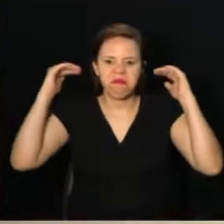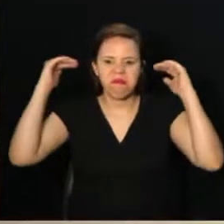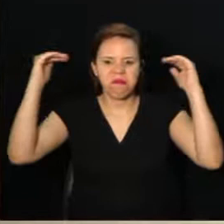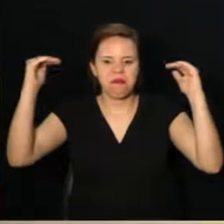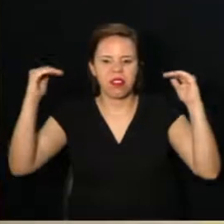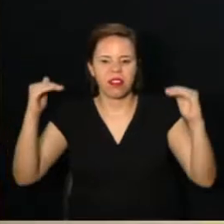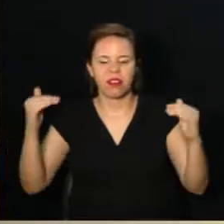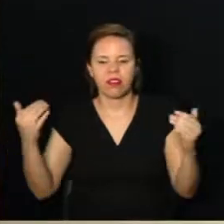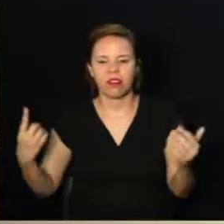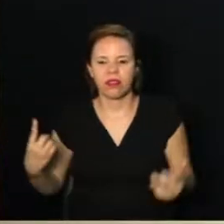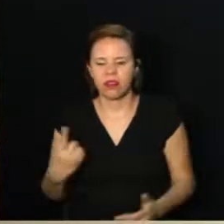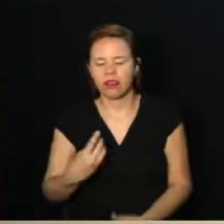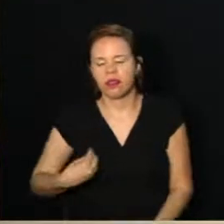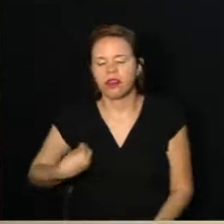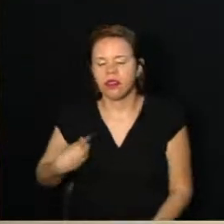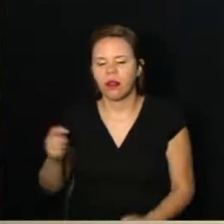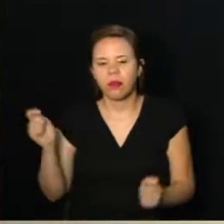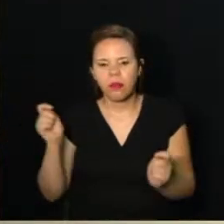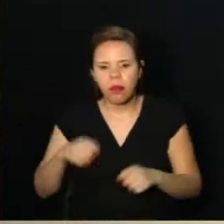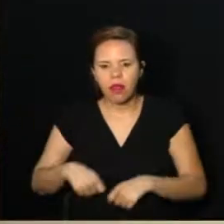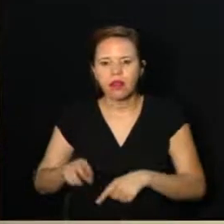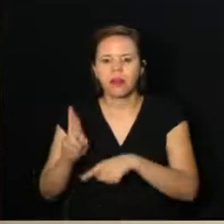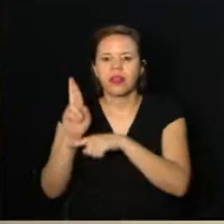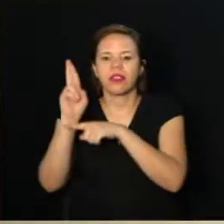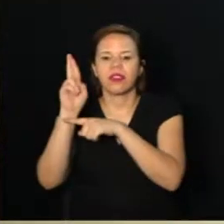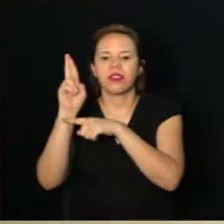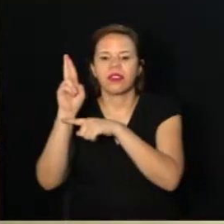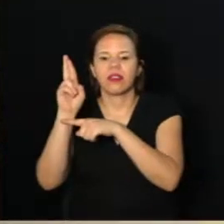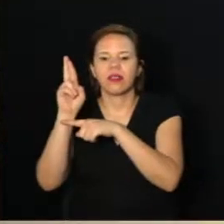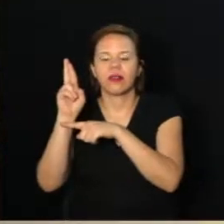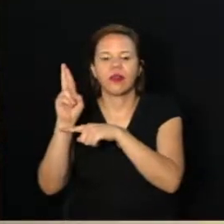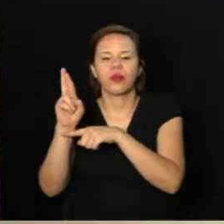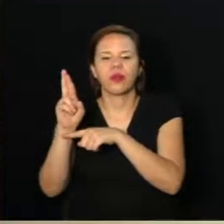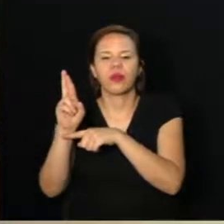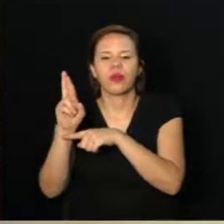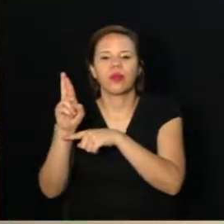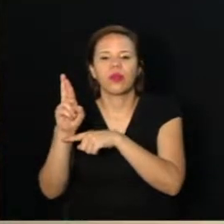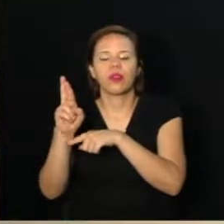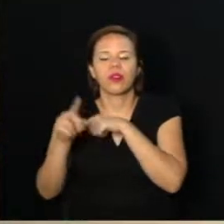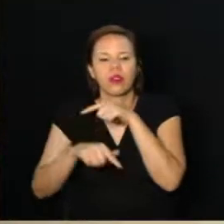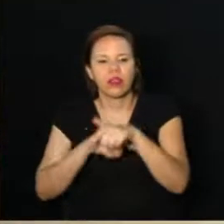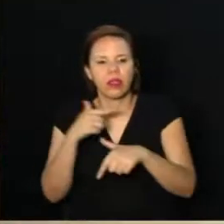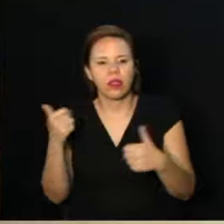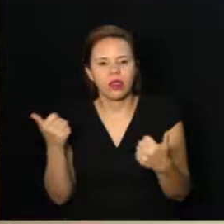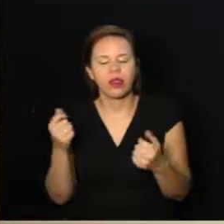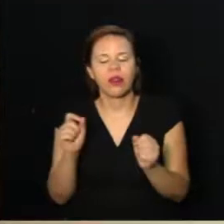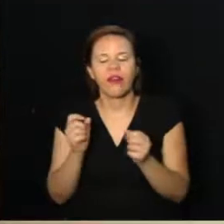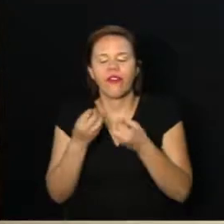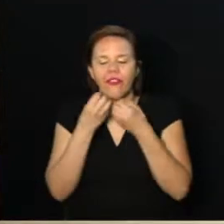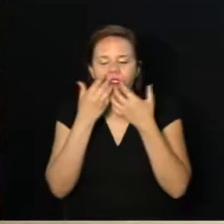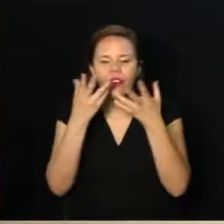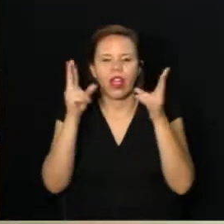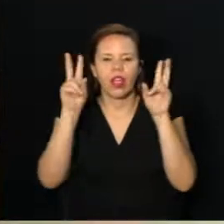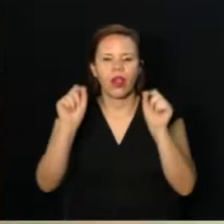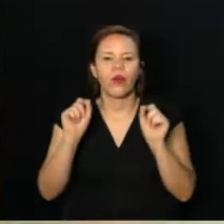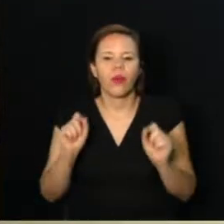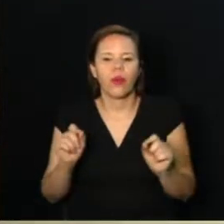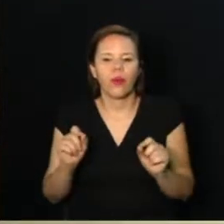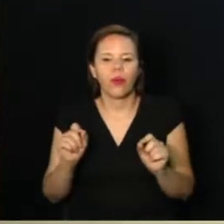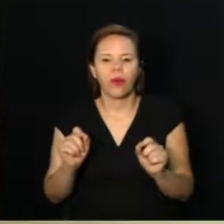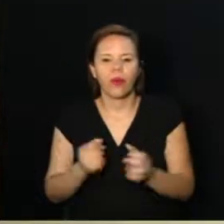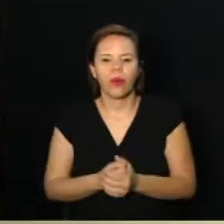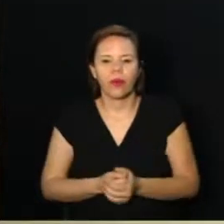aqui, podendo representar e podendo falar daquilo que